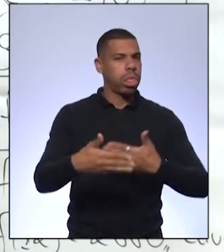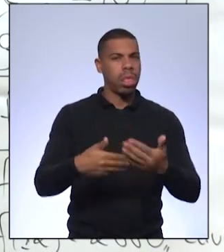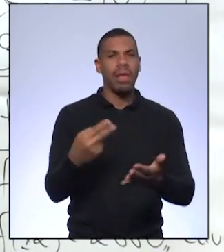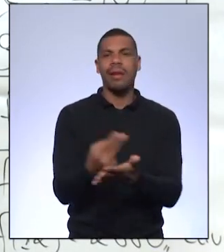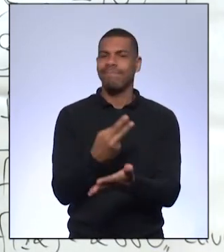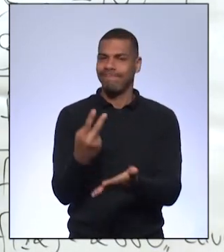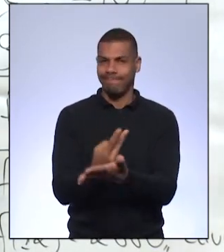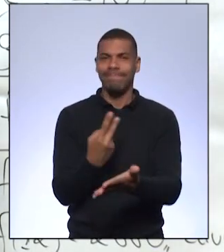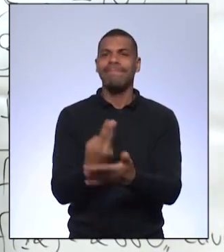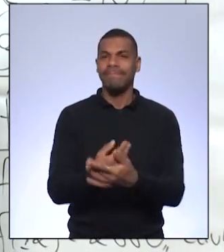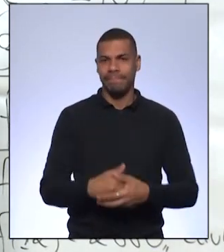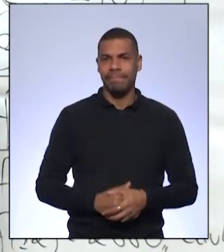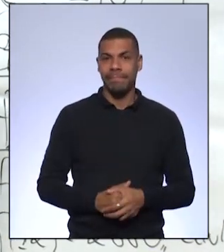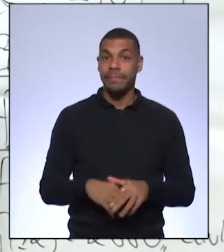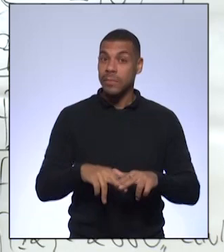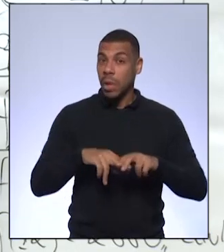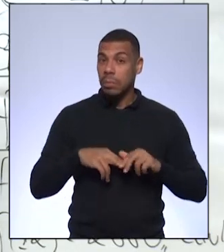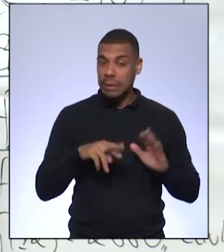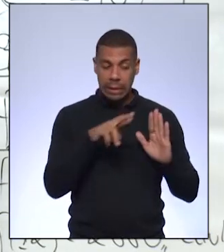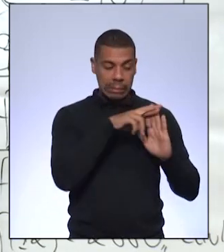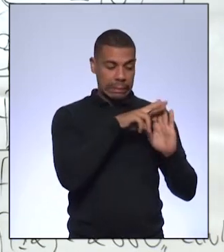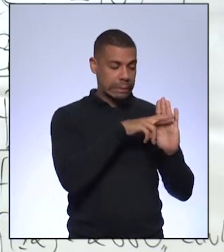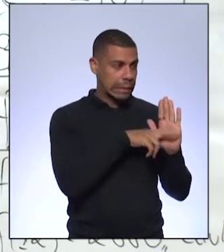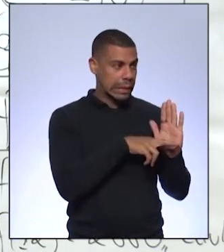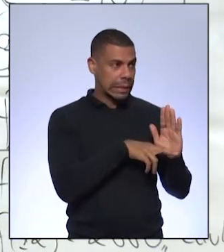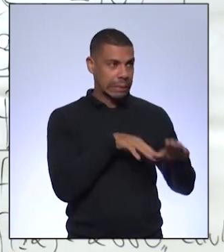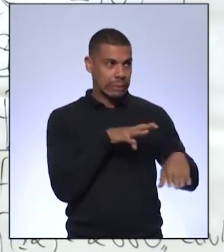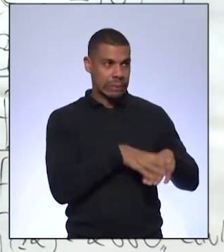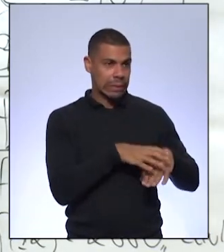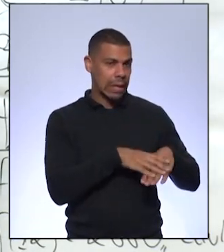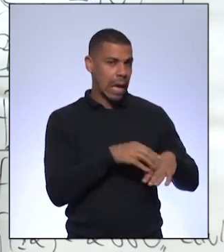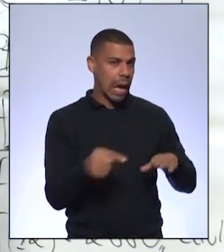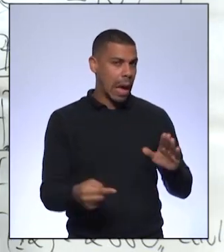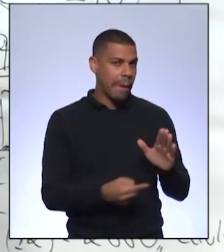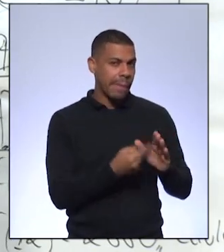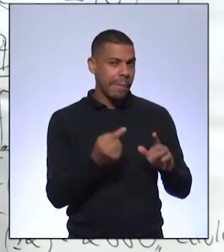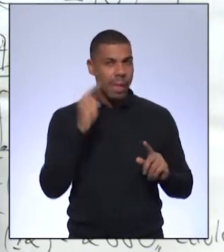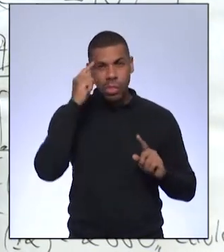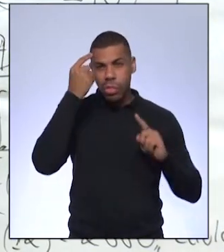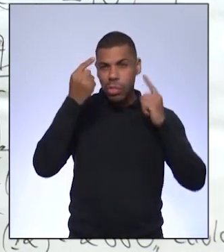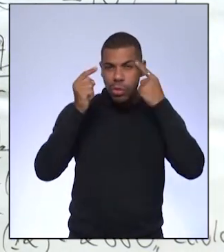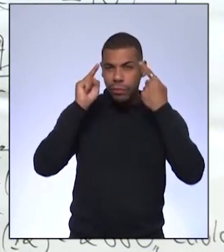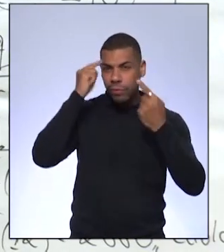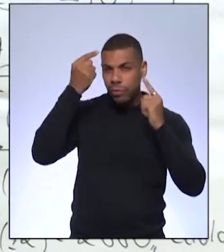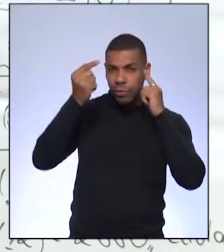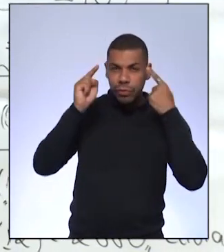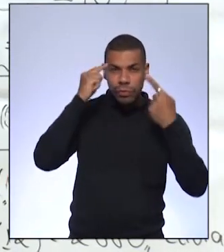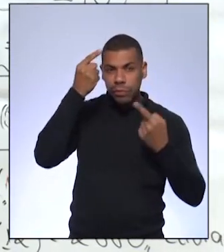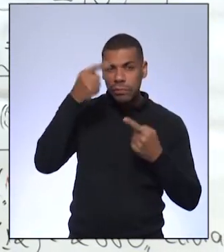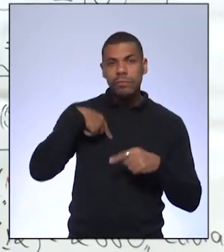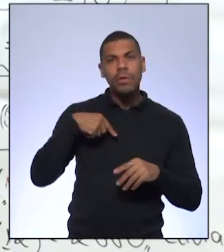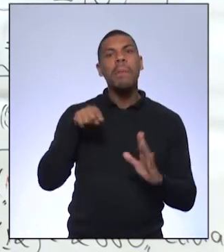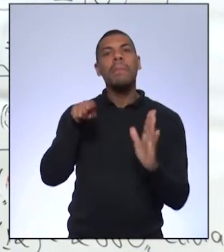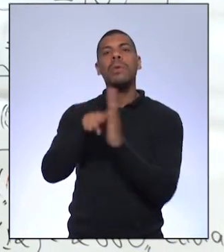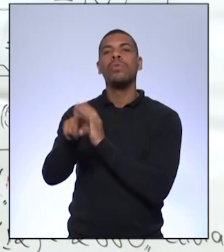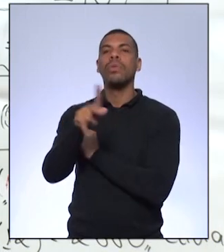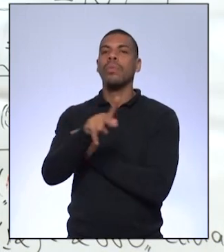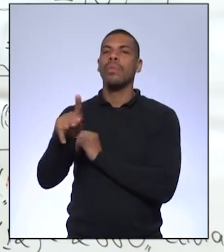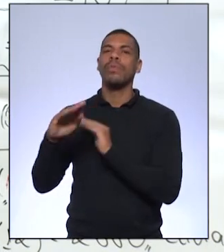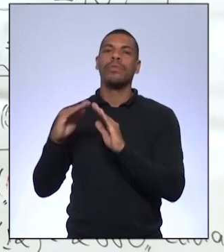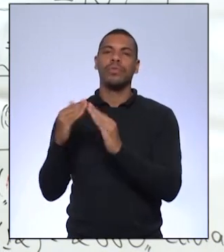Você vai errar. Então, assim, tem uma regra em matemática. A primeira dúvida que você tem, você pergunta para o seu